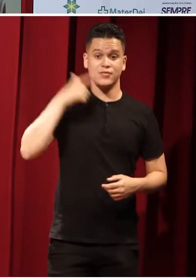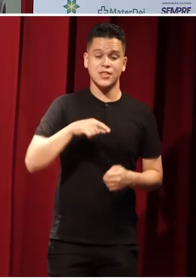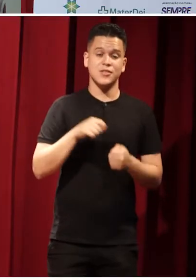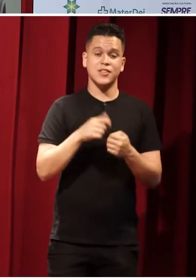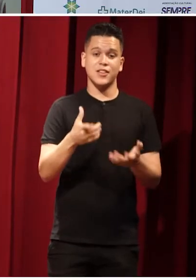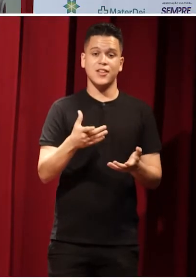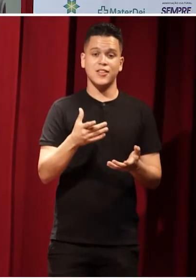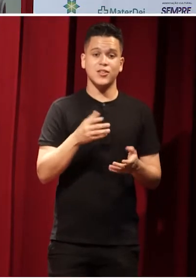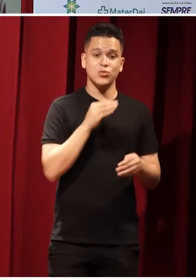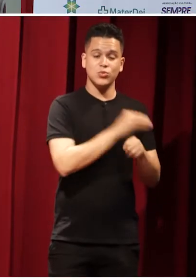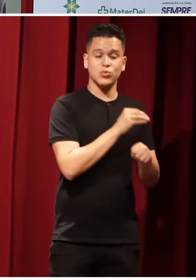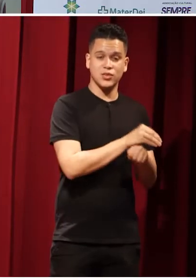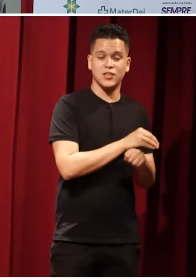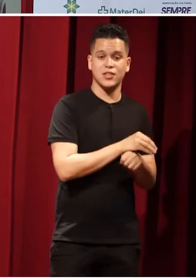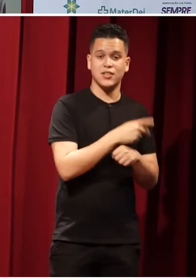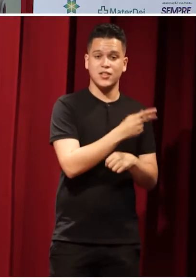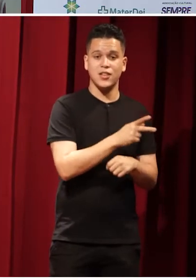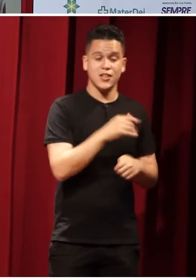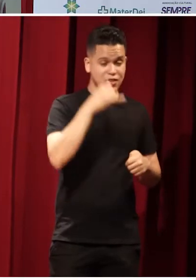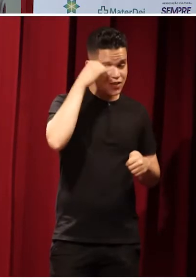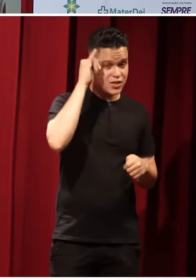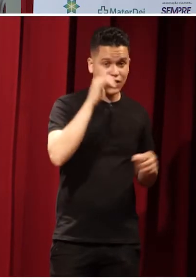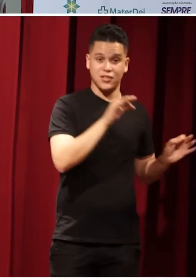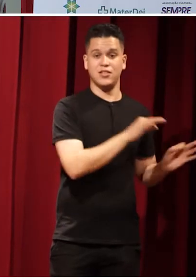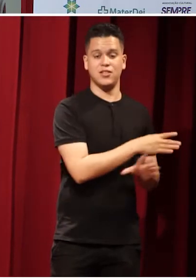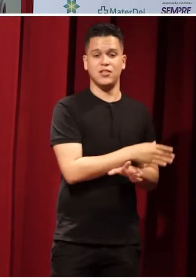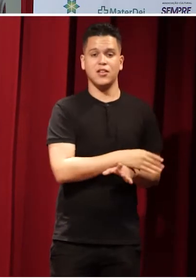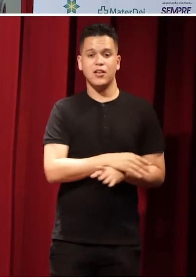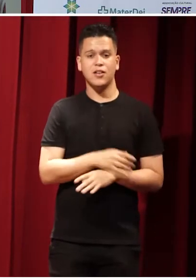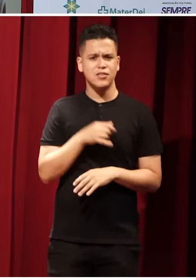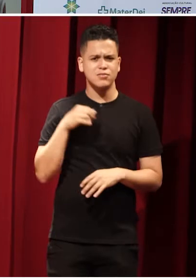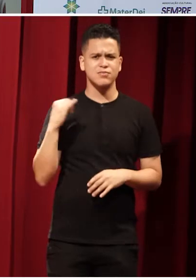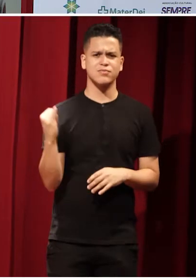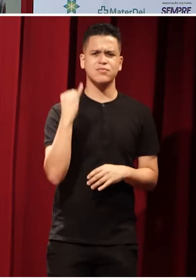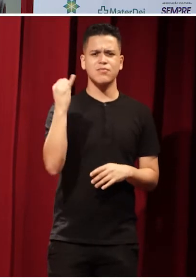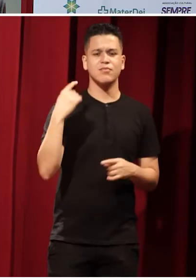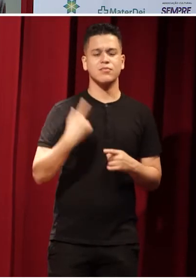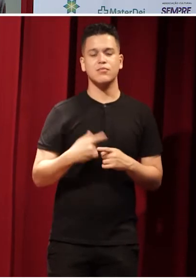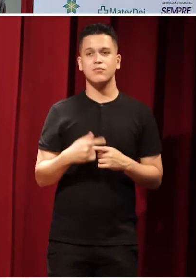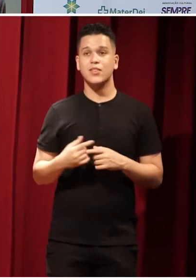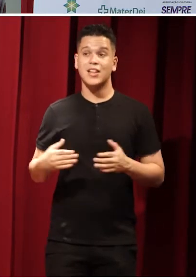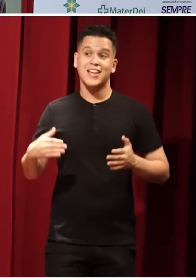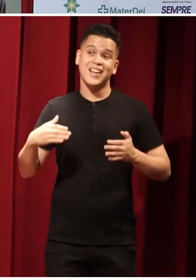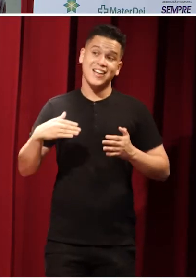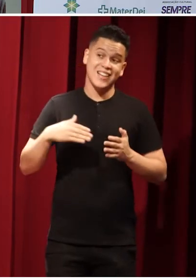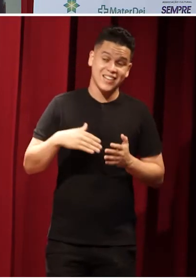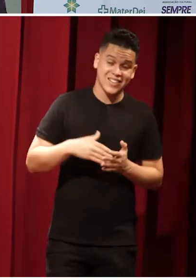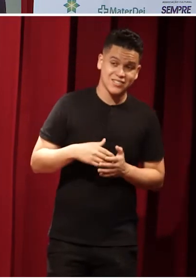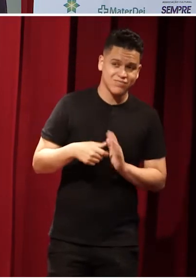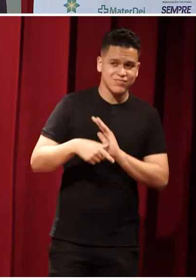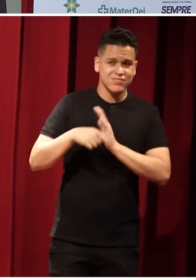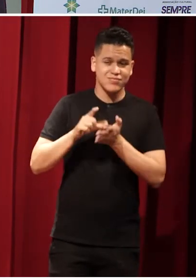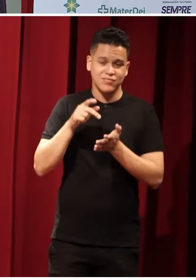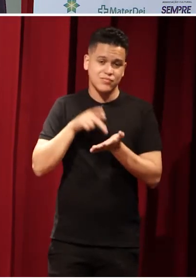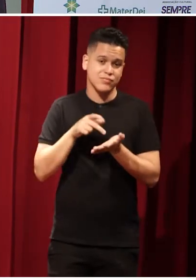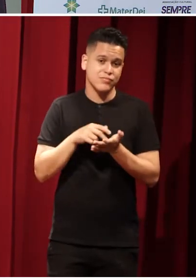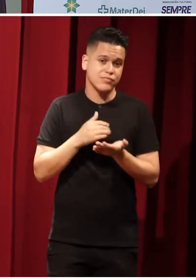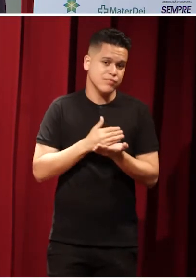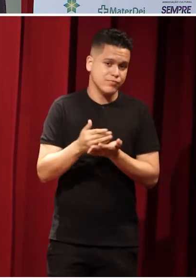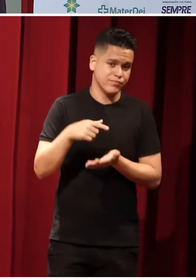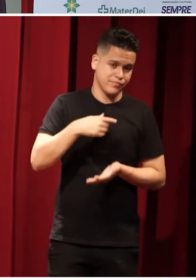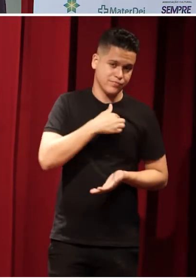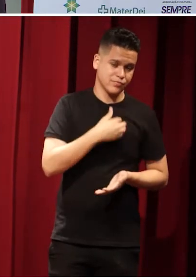isso é importante? Isso é importante porque até o início do atual governo, as invasões